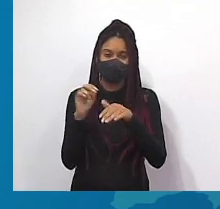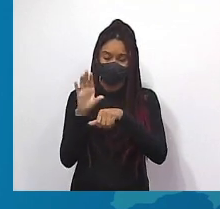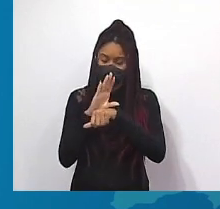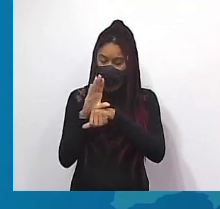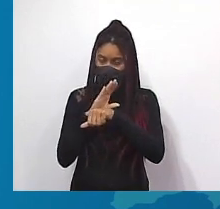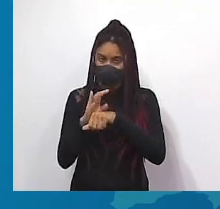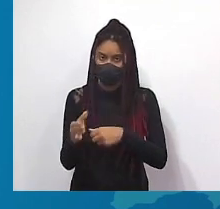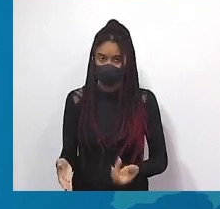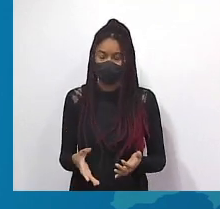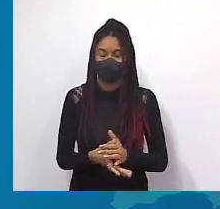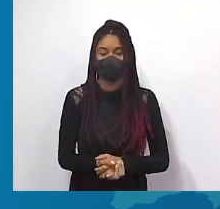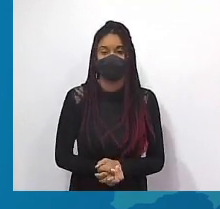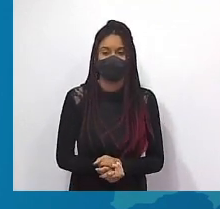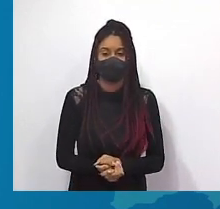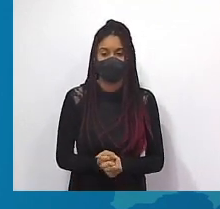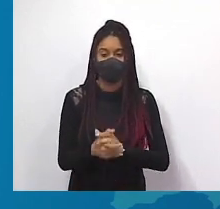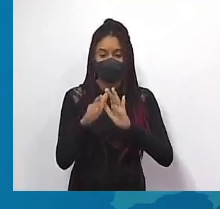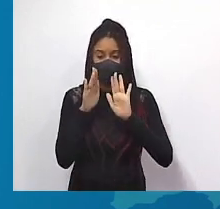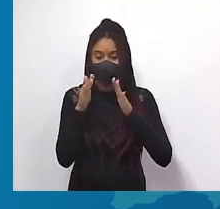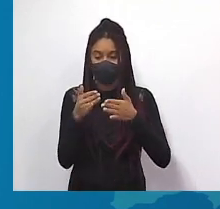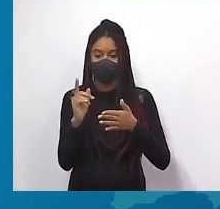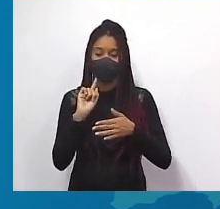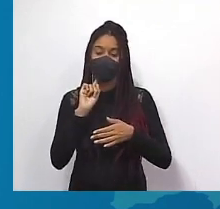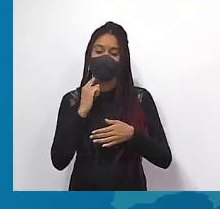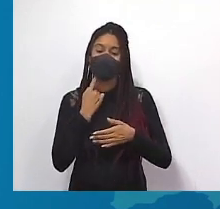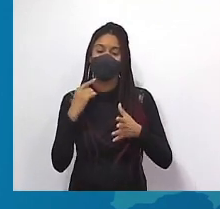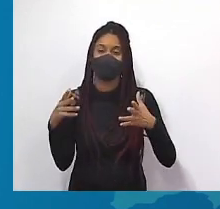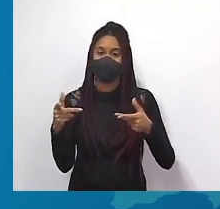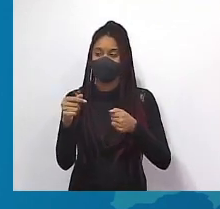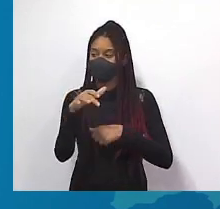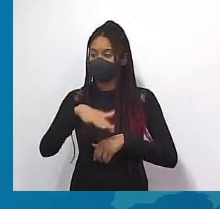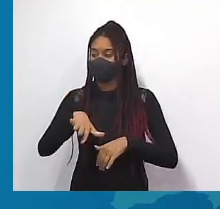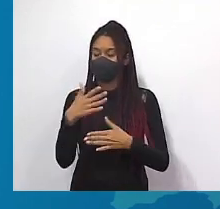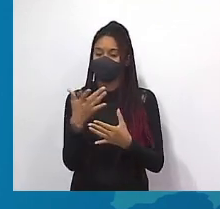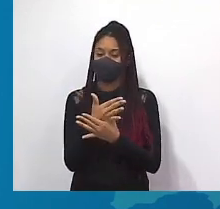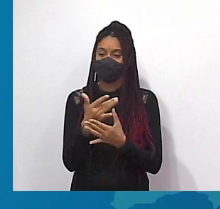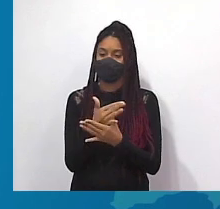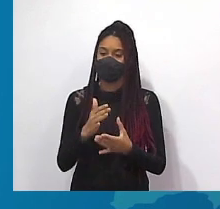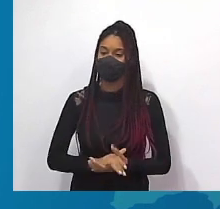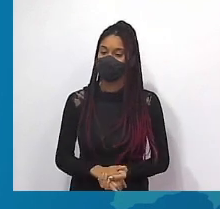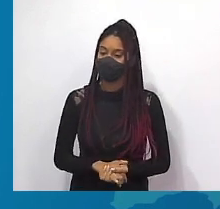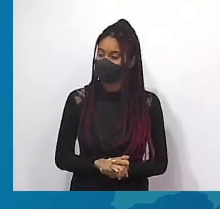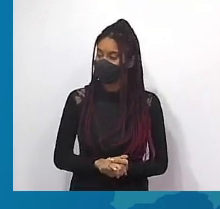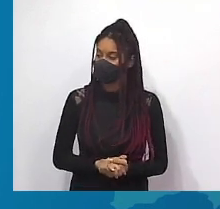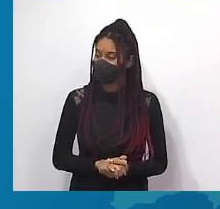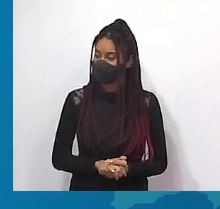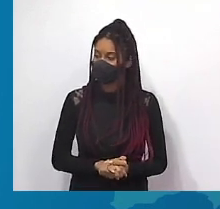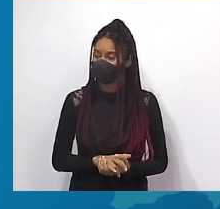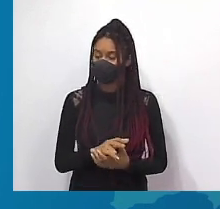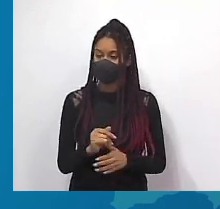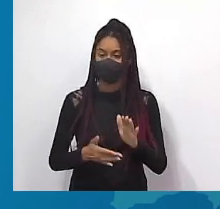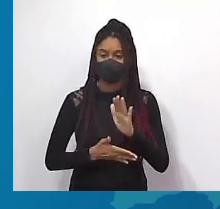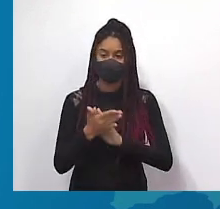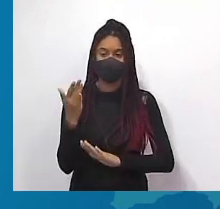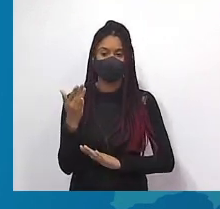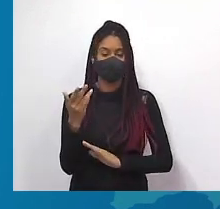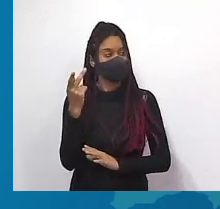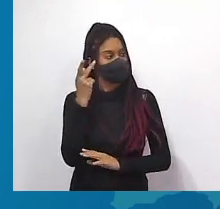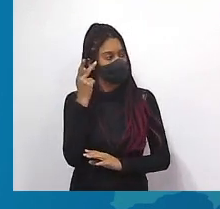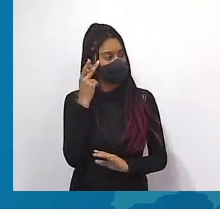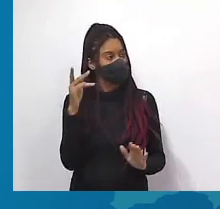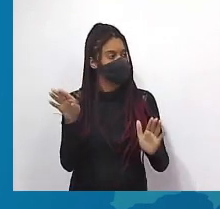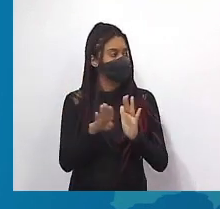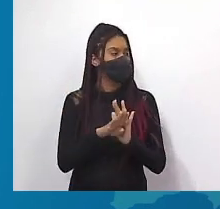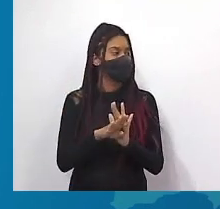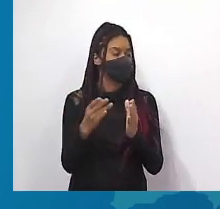né? E aí é uma concentração de poluição que está em toda a cidade. Quem viaja de avião para São Paulo, geralmente quando está chegando